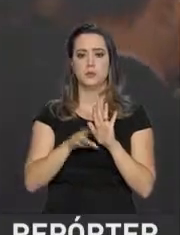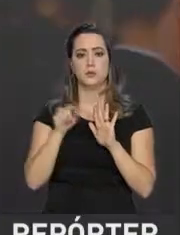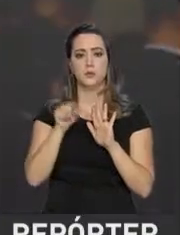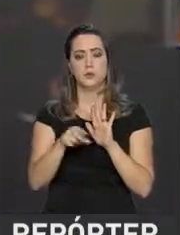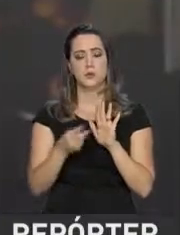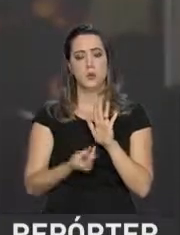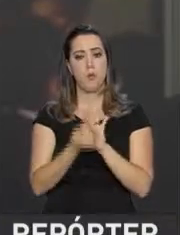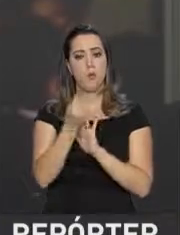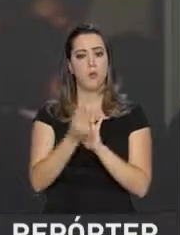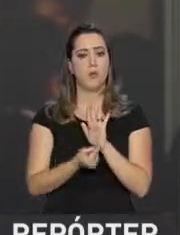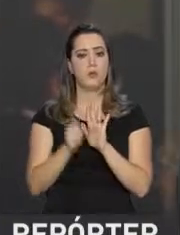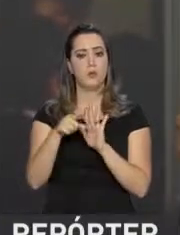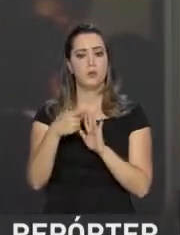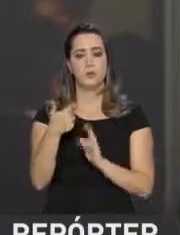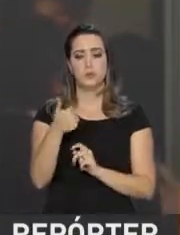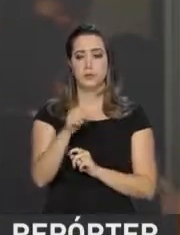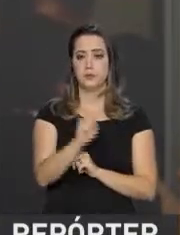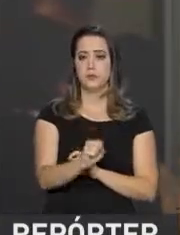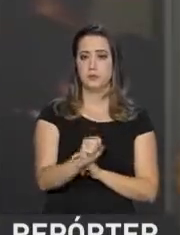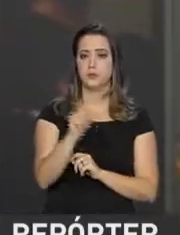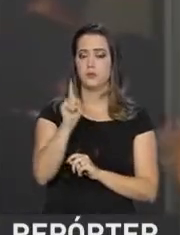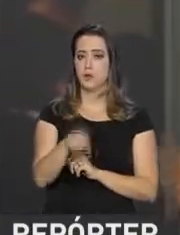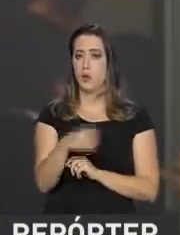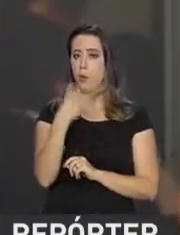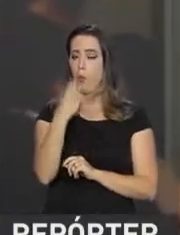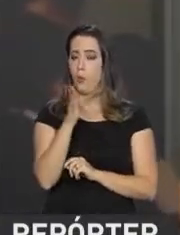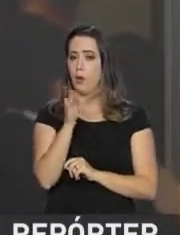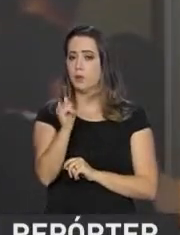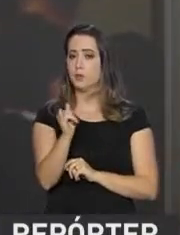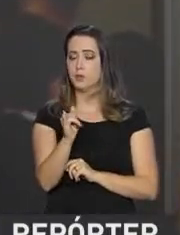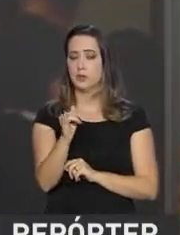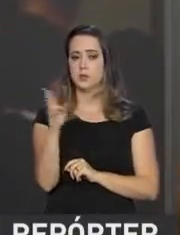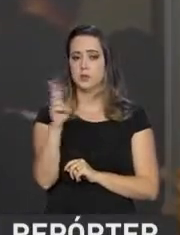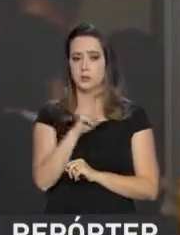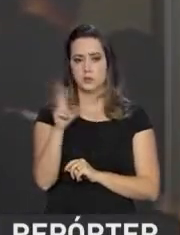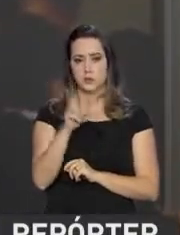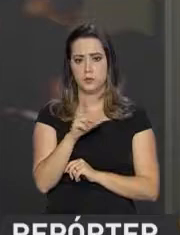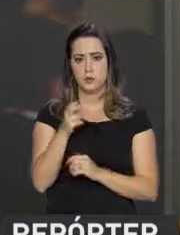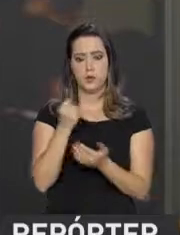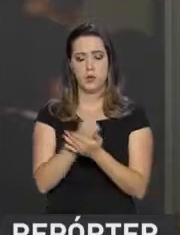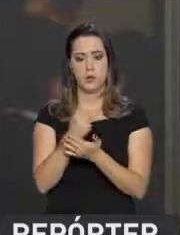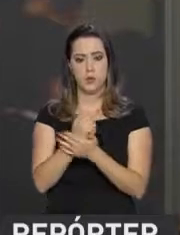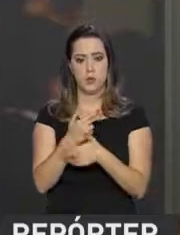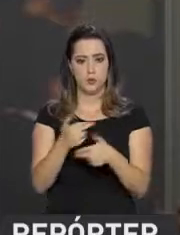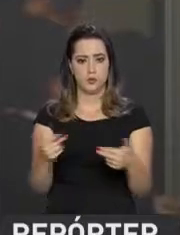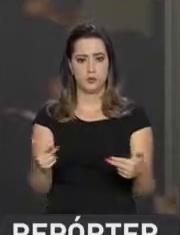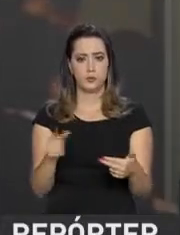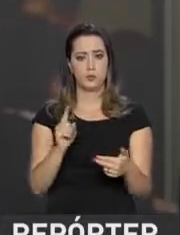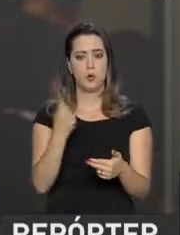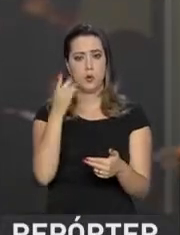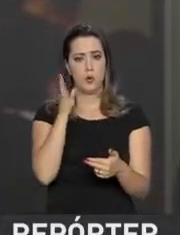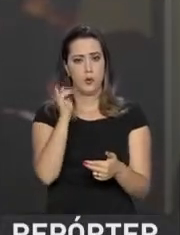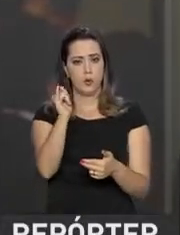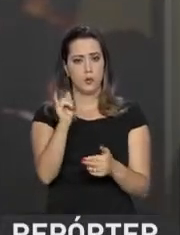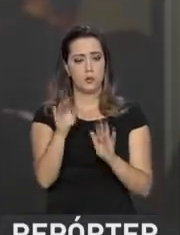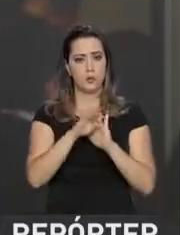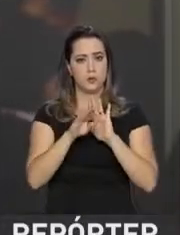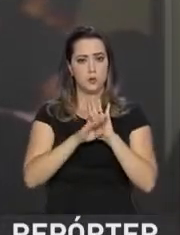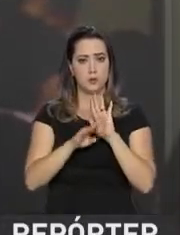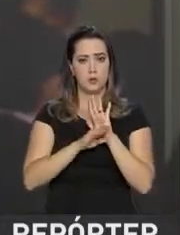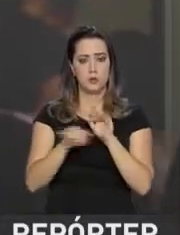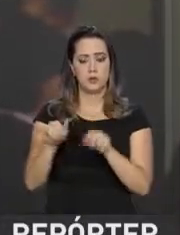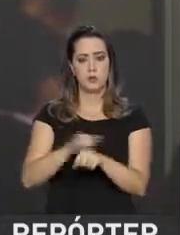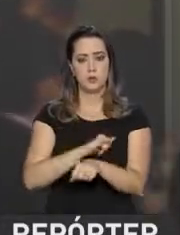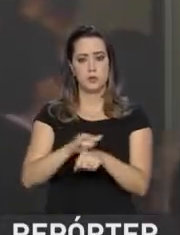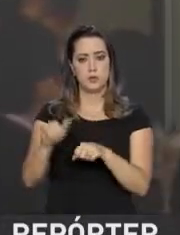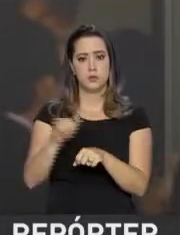o valor a ser usado em 2018 são 4 bilhões para a compra de equipamentos e 1 bilhão para projetos estruturantes